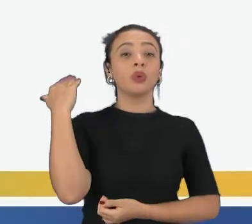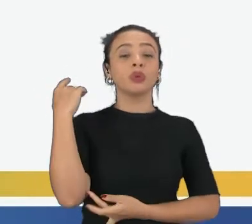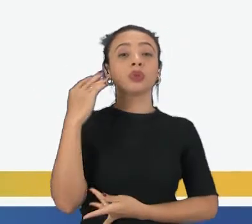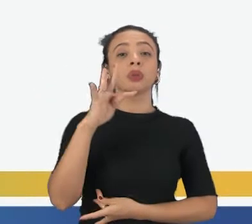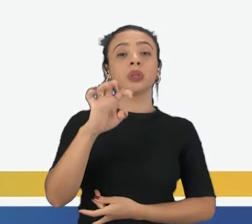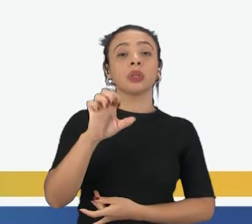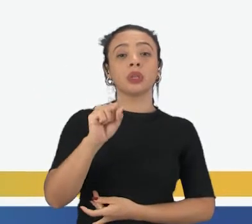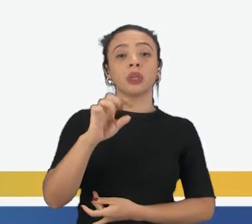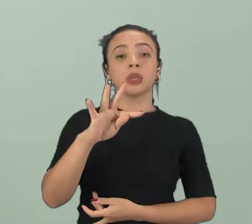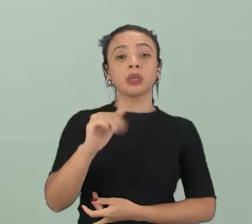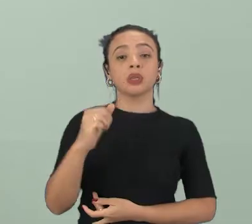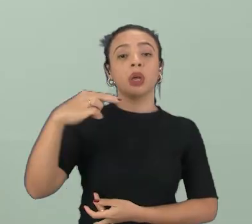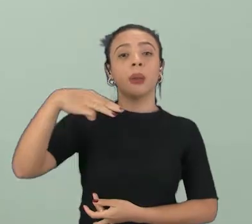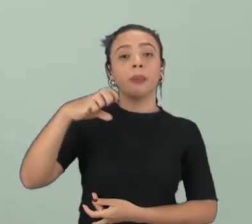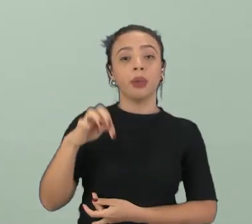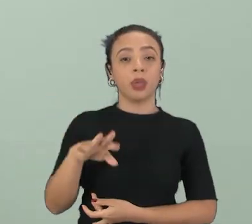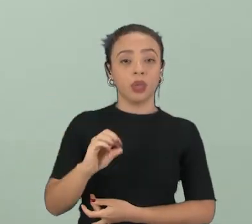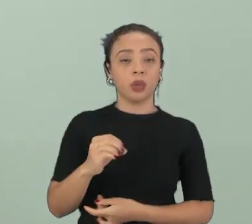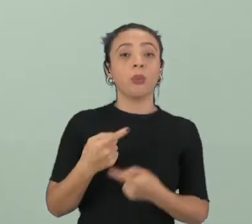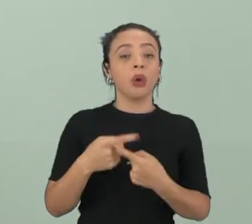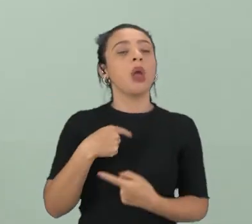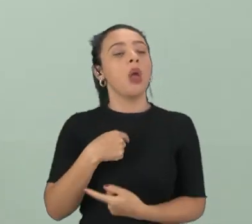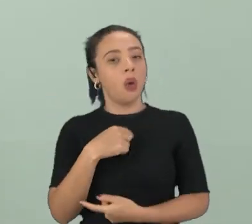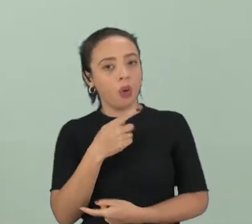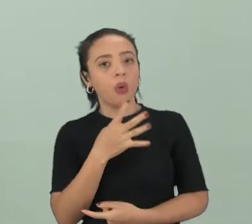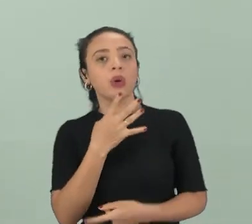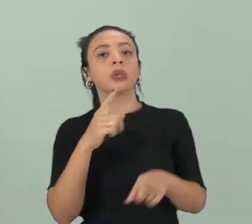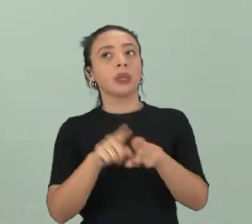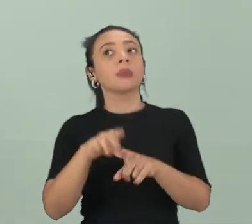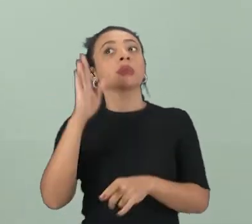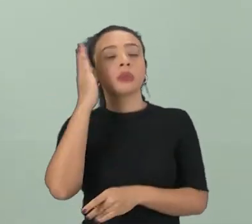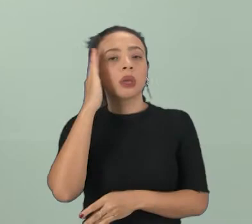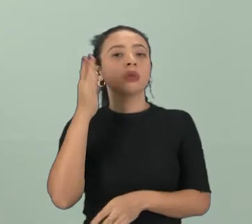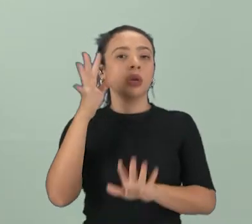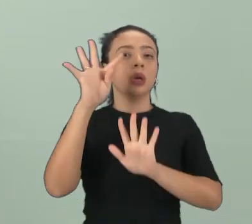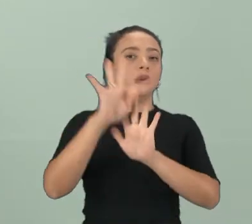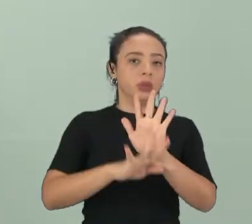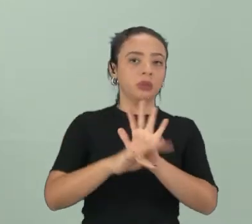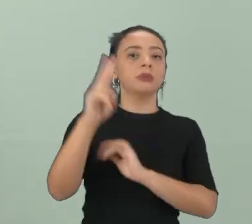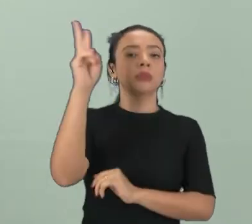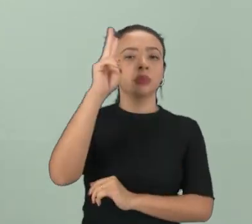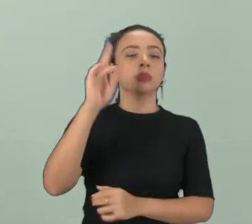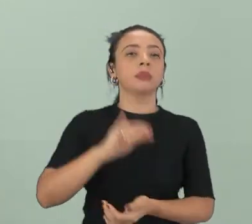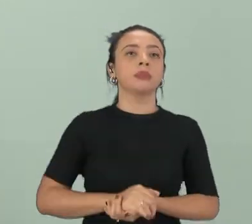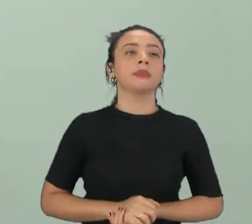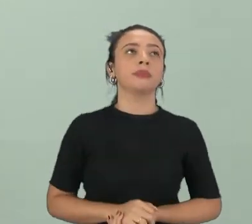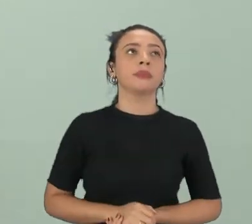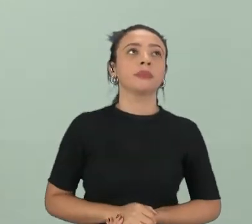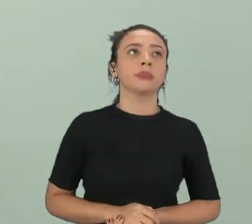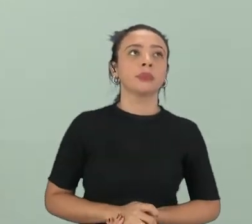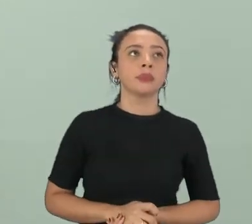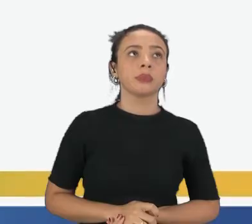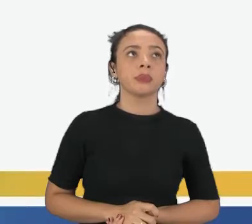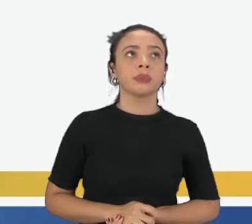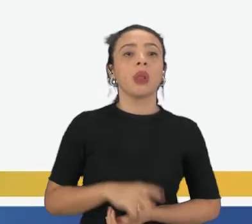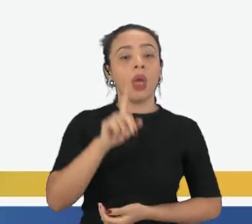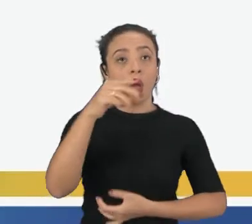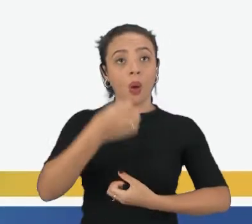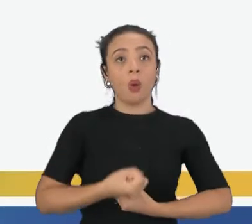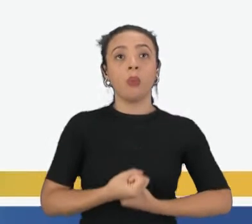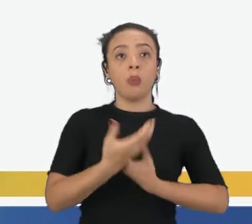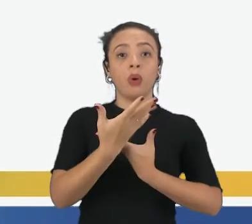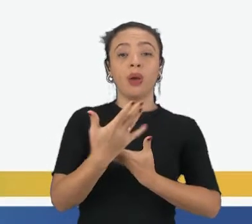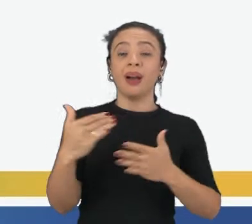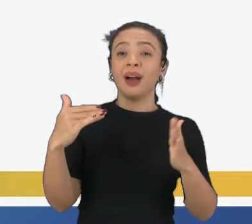viu tô falando assim que eu conheço propriamente o antigo testamento tem que ser dessa história um dos textos mais antigos no Antigo Testamento foi um poema